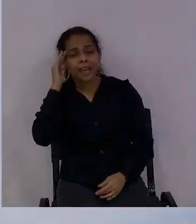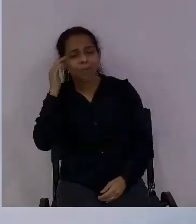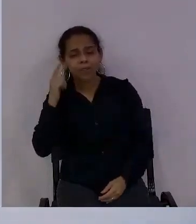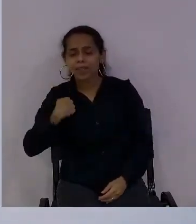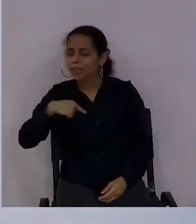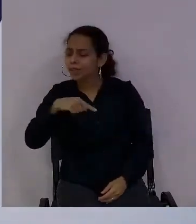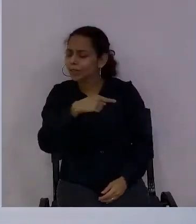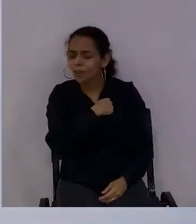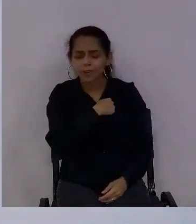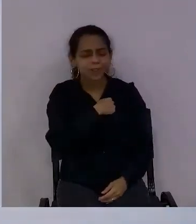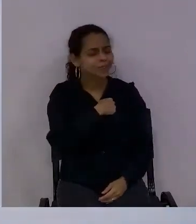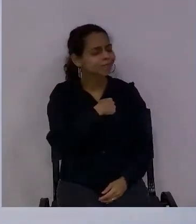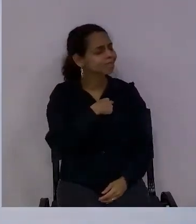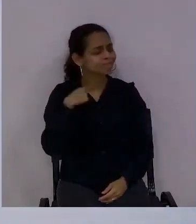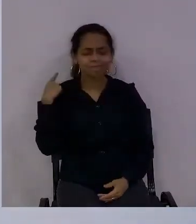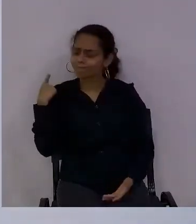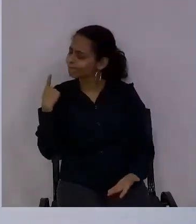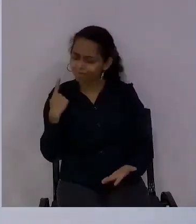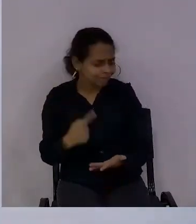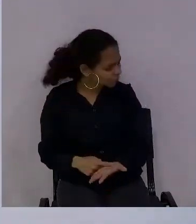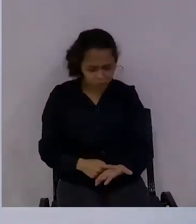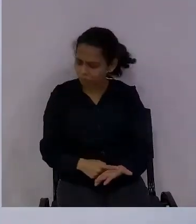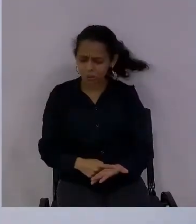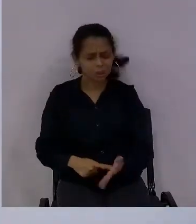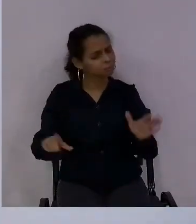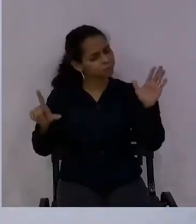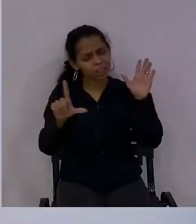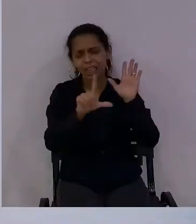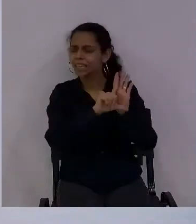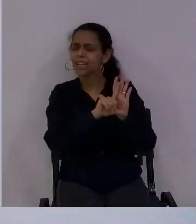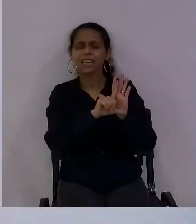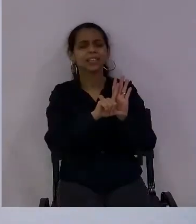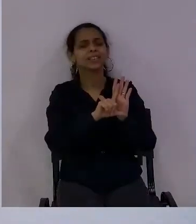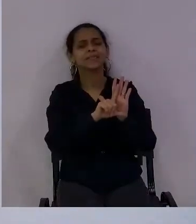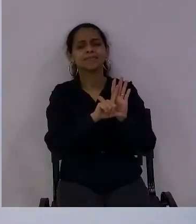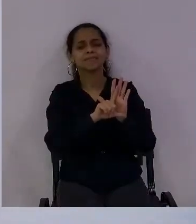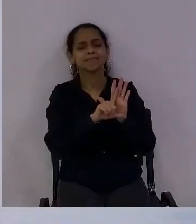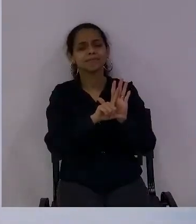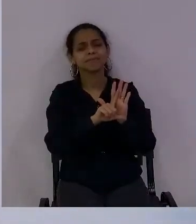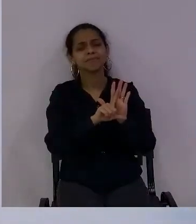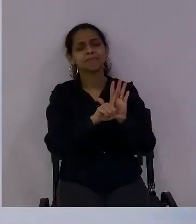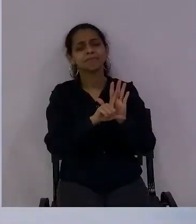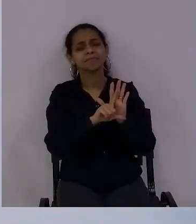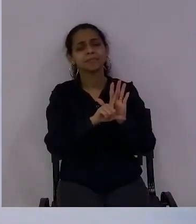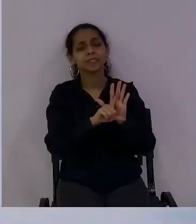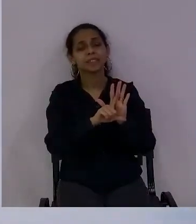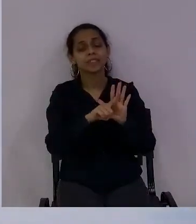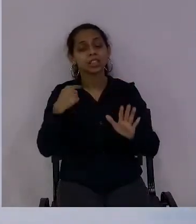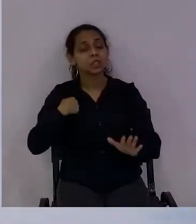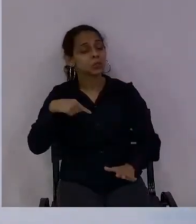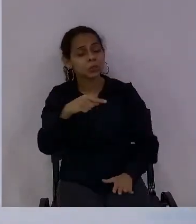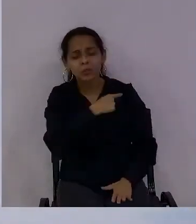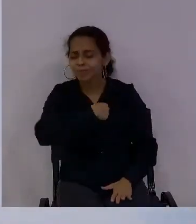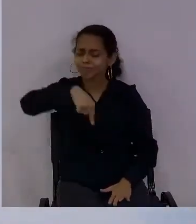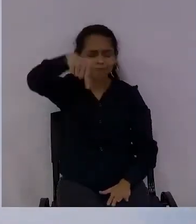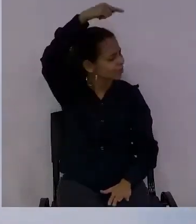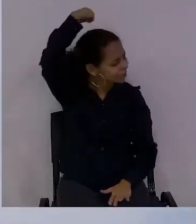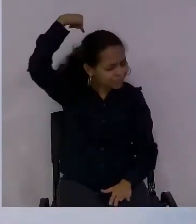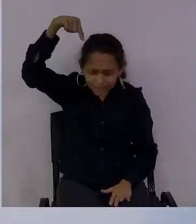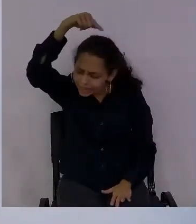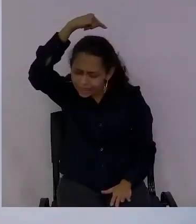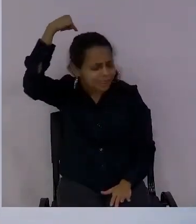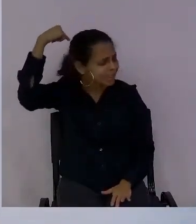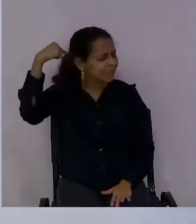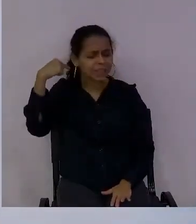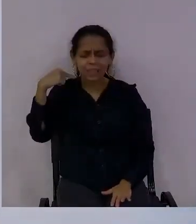vocês não conseguem satisfazer o nível de excelência esperado por Deus. Vocês não conseguem ser santos à medida que o nosso Deus